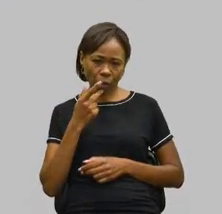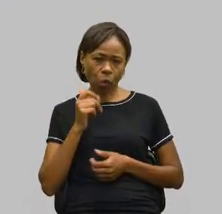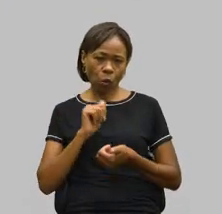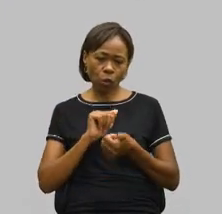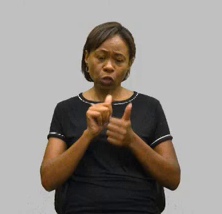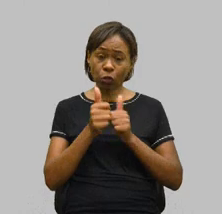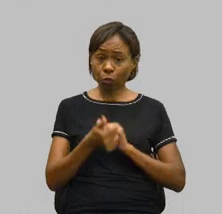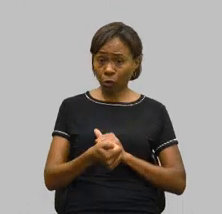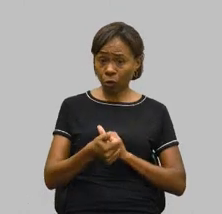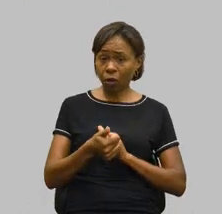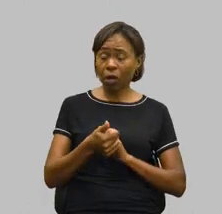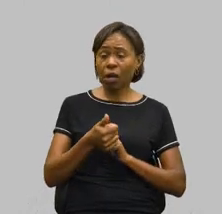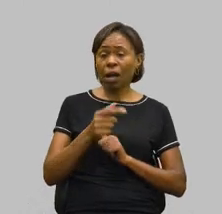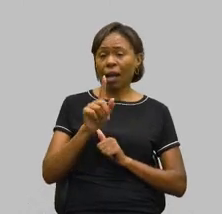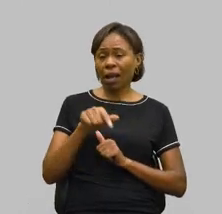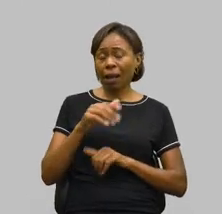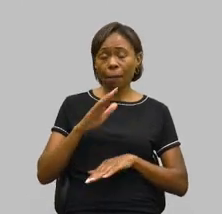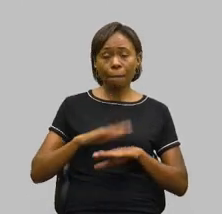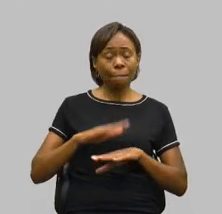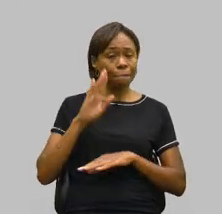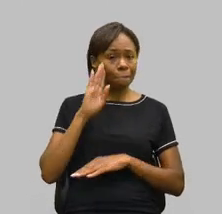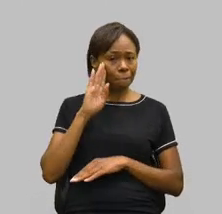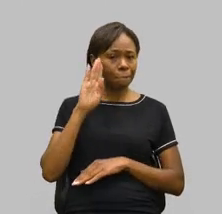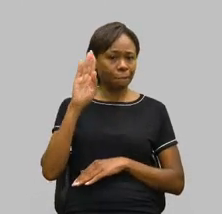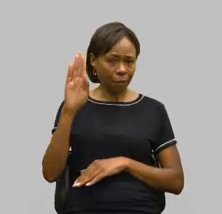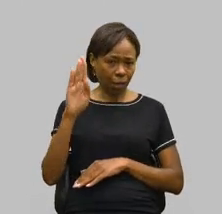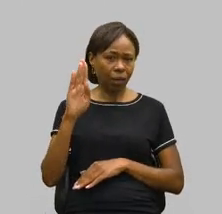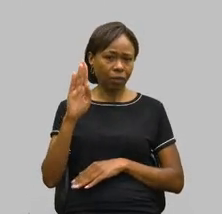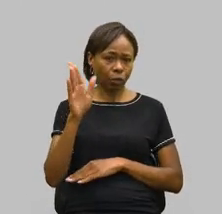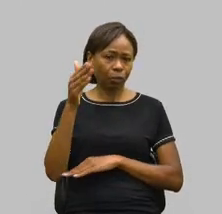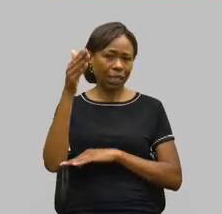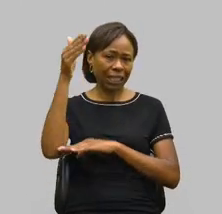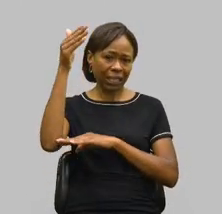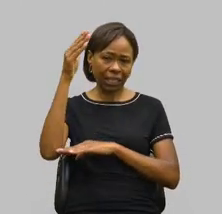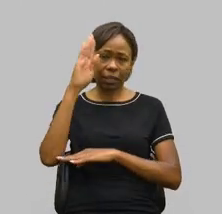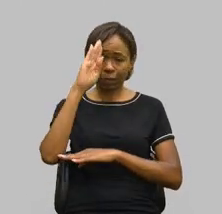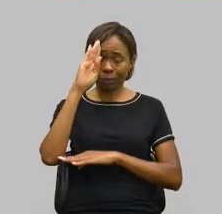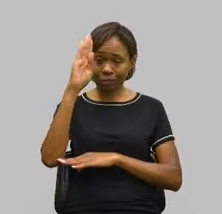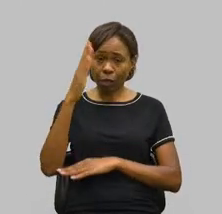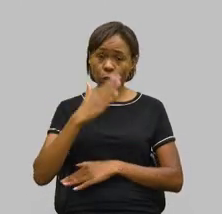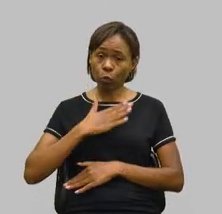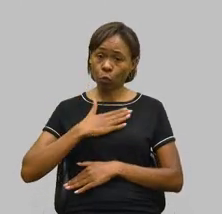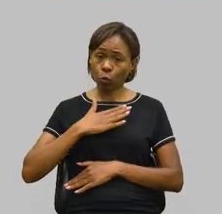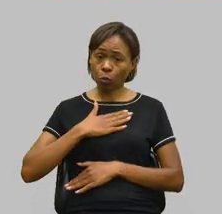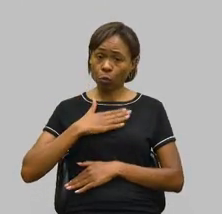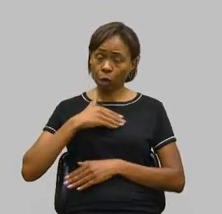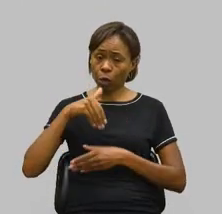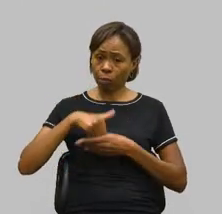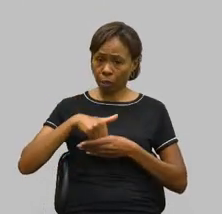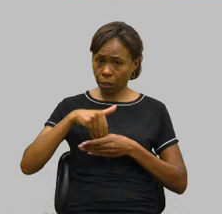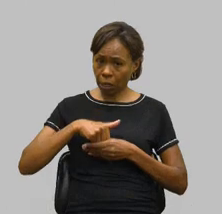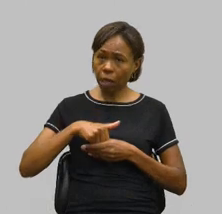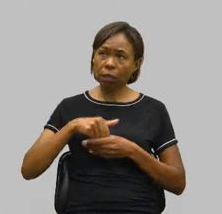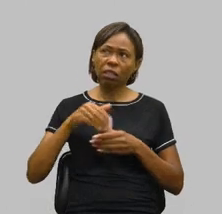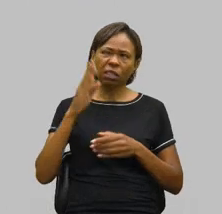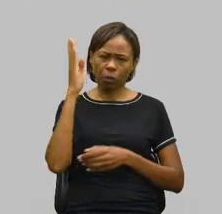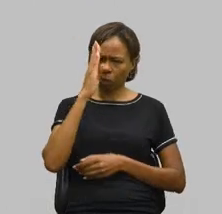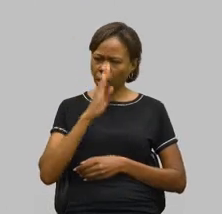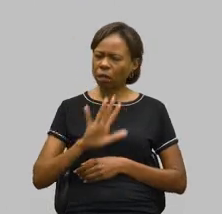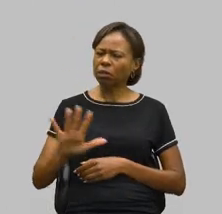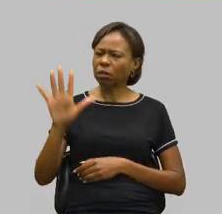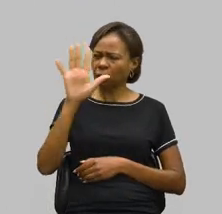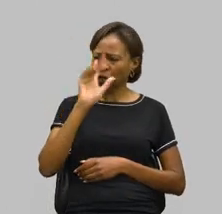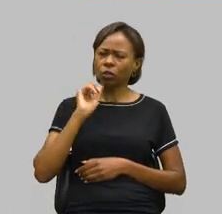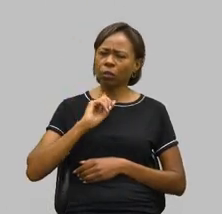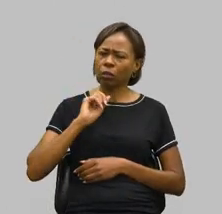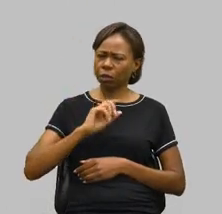para mim é uma das principais a minha é uma das principais bandeiras do meu mandato Mas eu acredito que deveria ser a principal bandeira do Brasil de Minas Gerais de todas